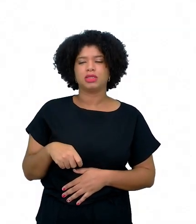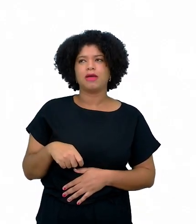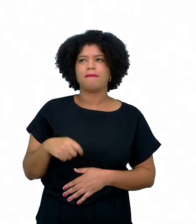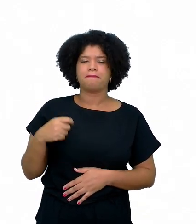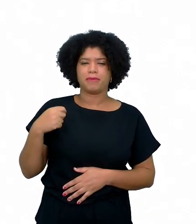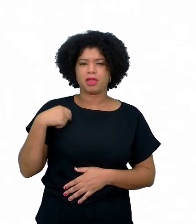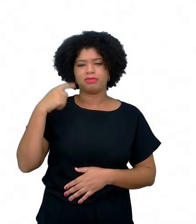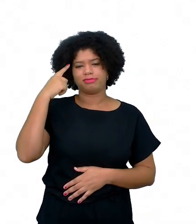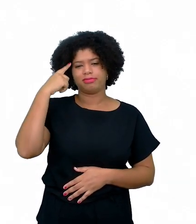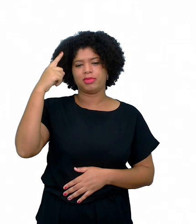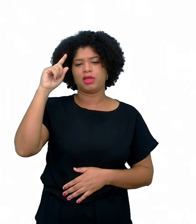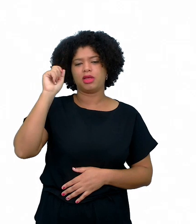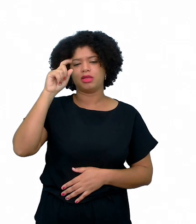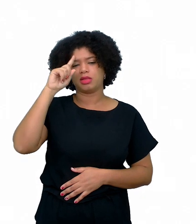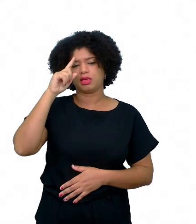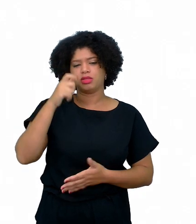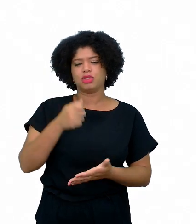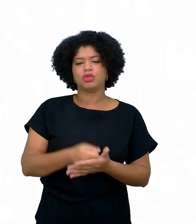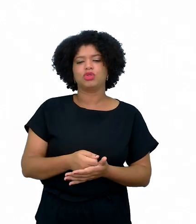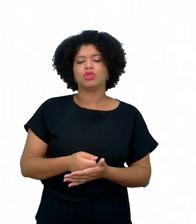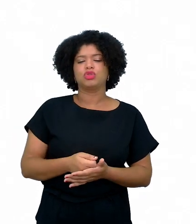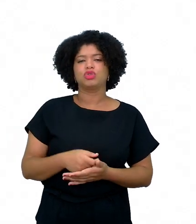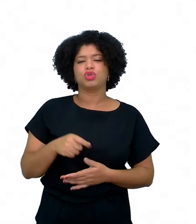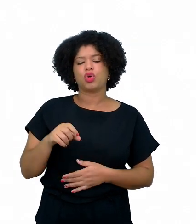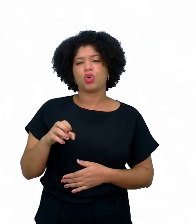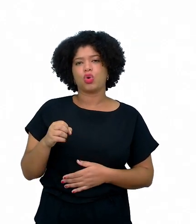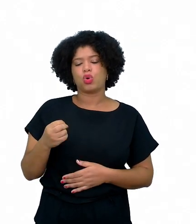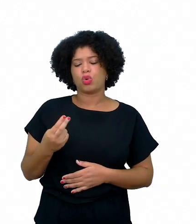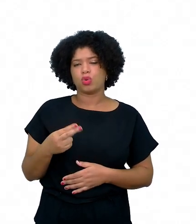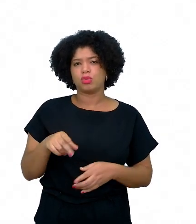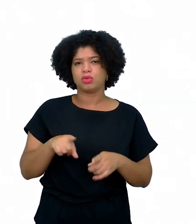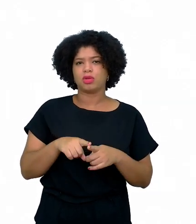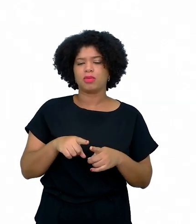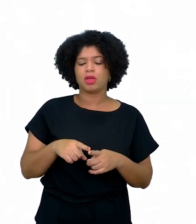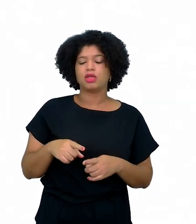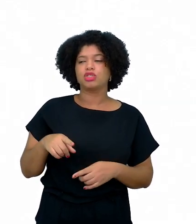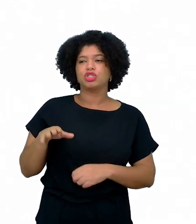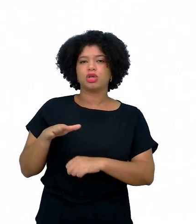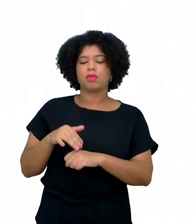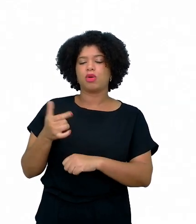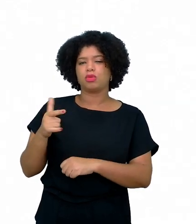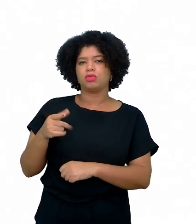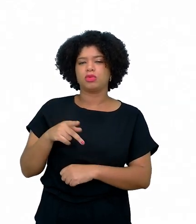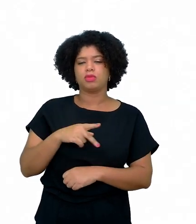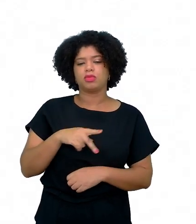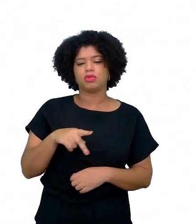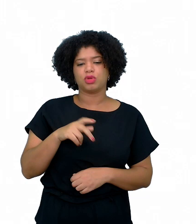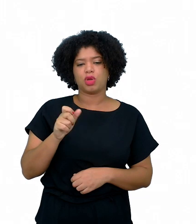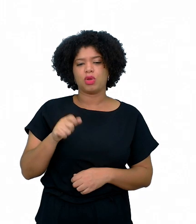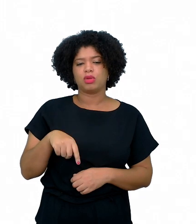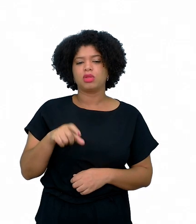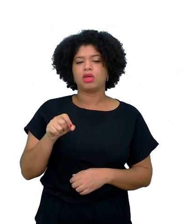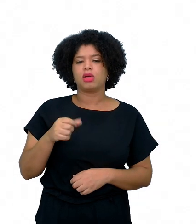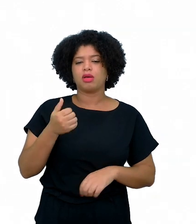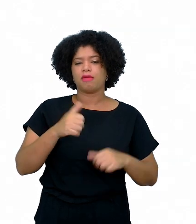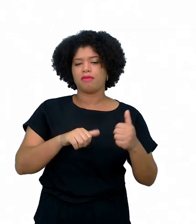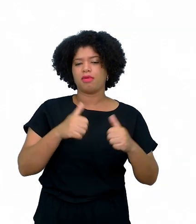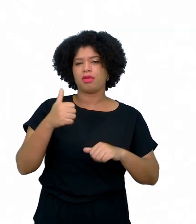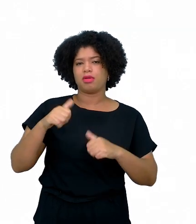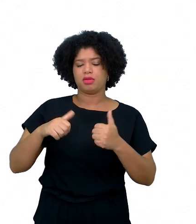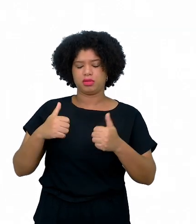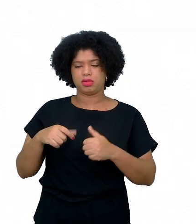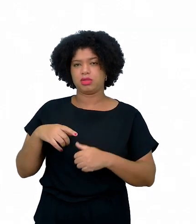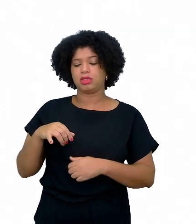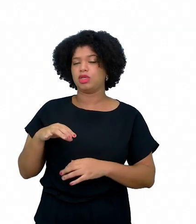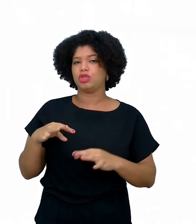aí, posso fazer também com eles ou com os meus pares uma avaliação, né? Se todo aquele processo